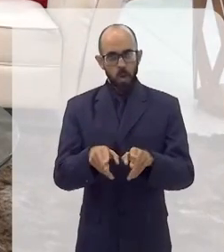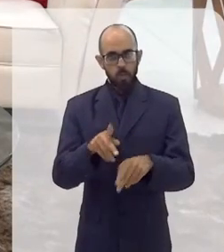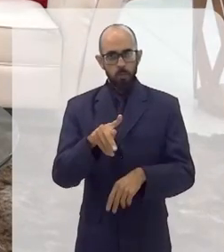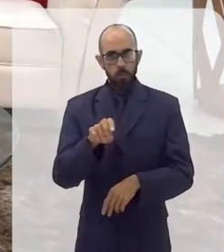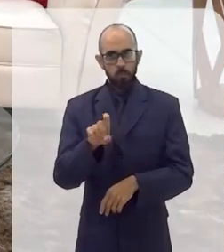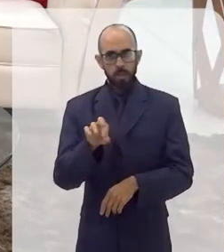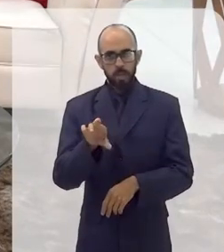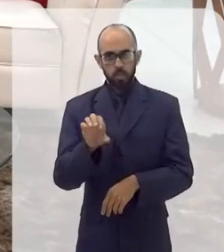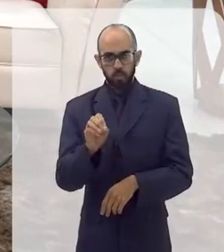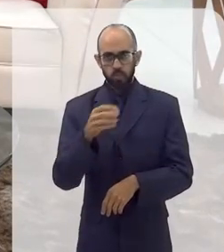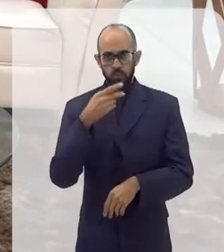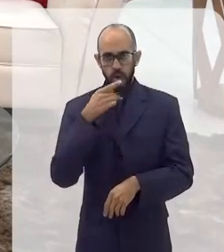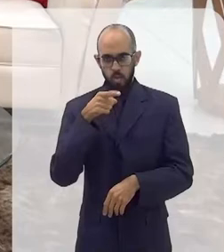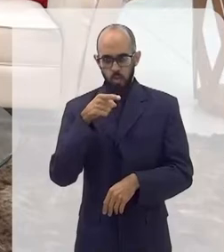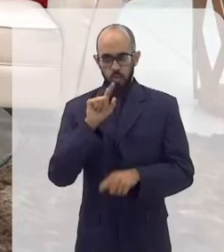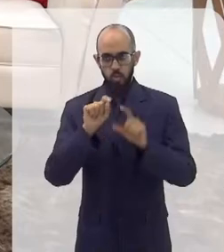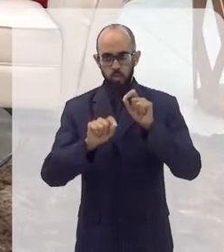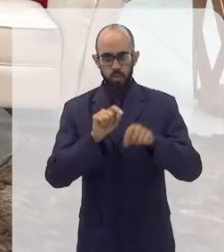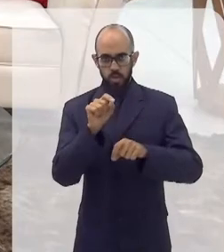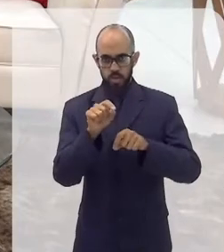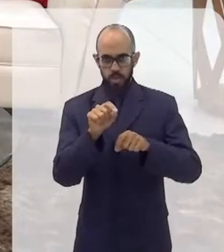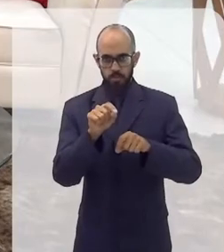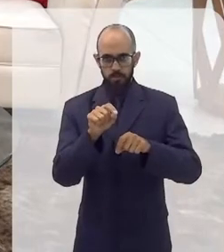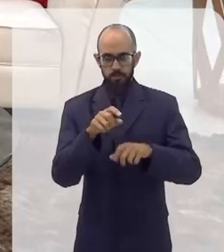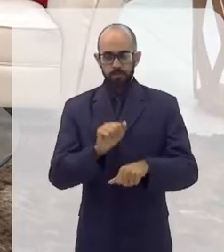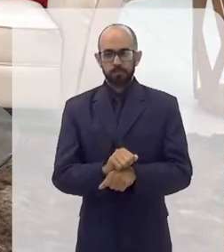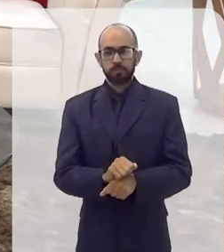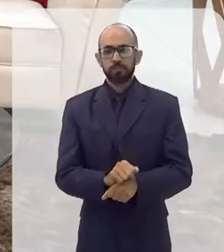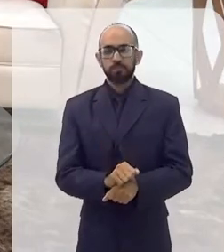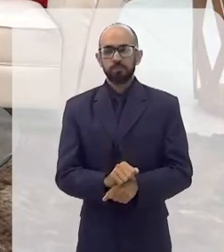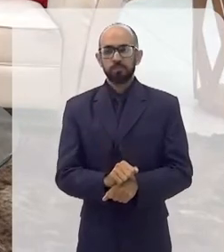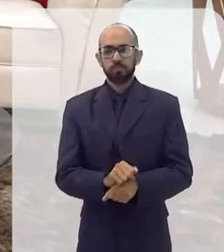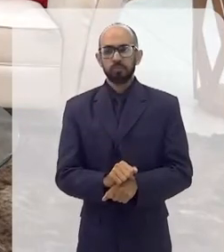Pedro disse que o Senhor disse que tudo aquilo que